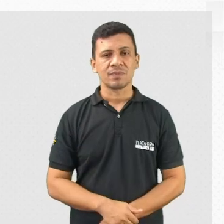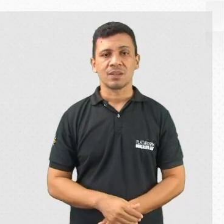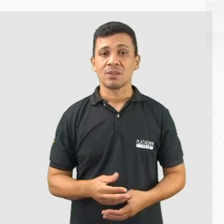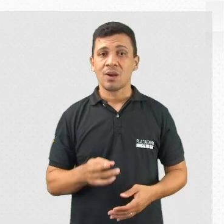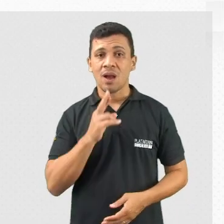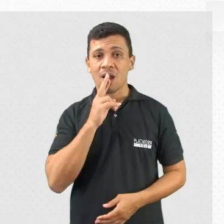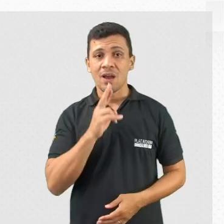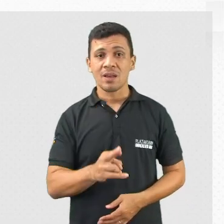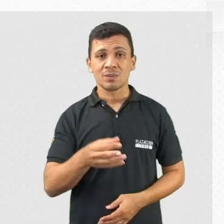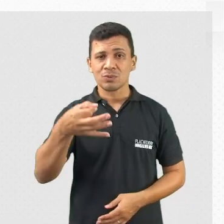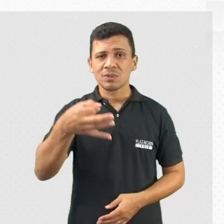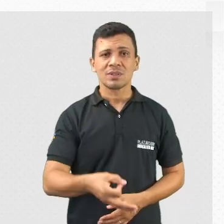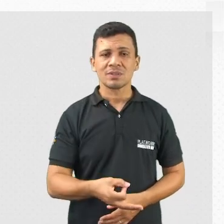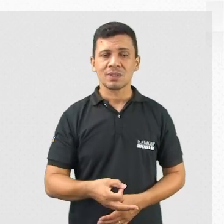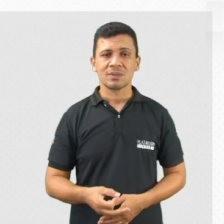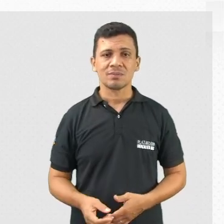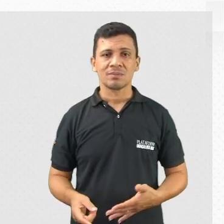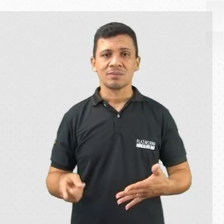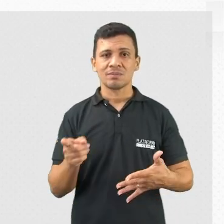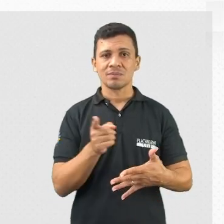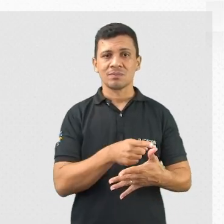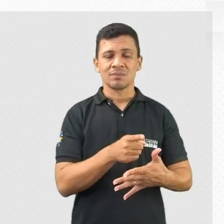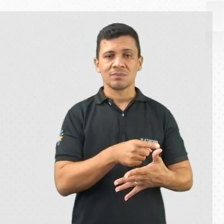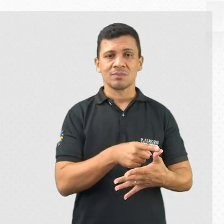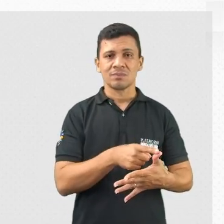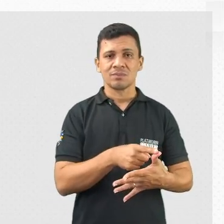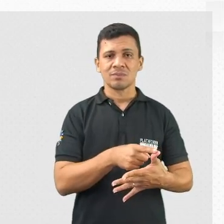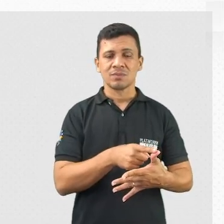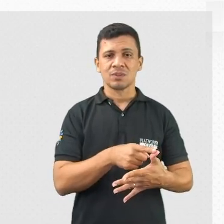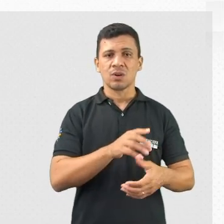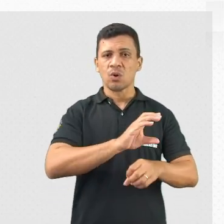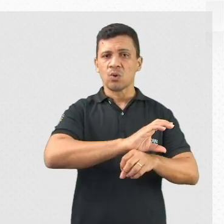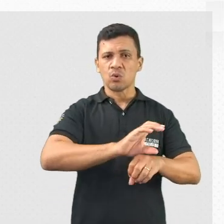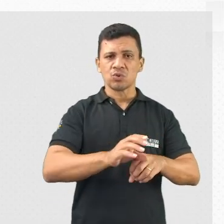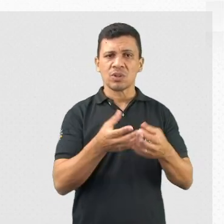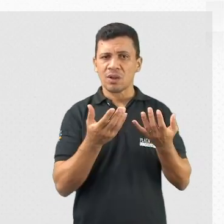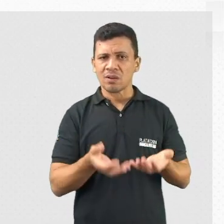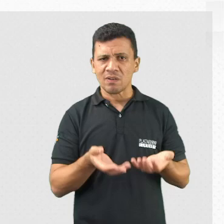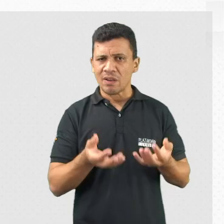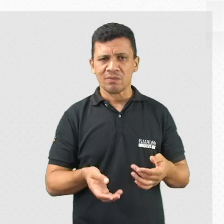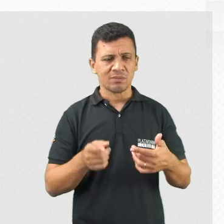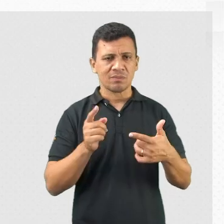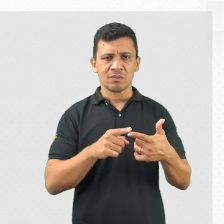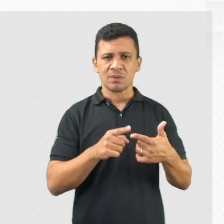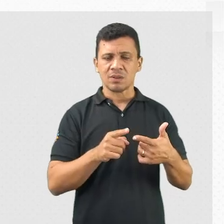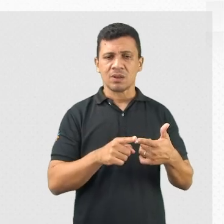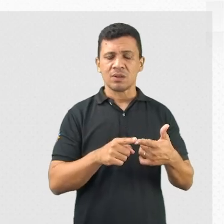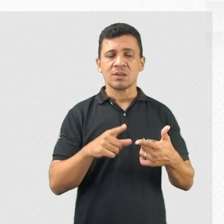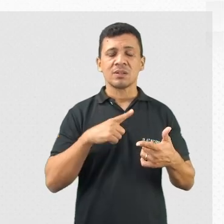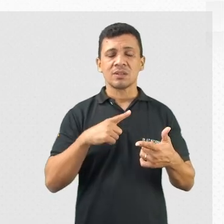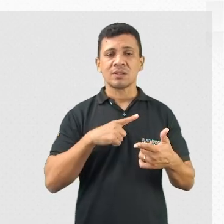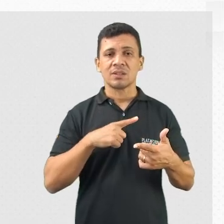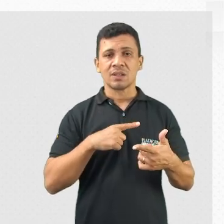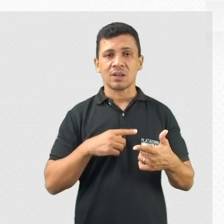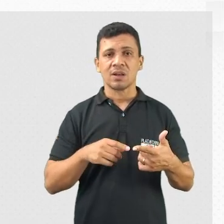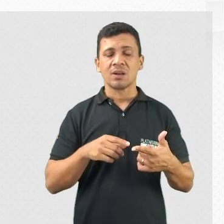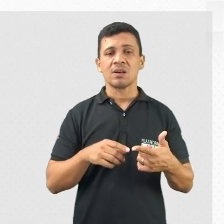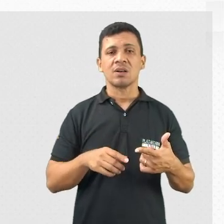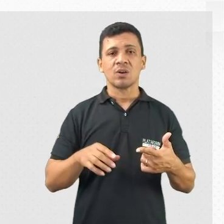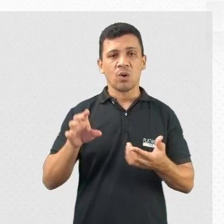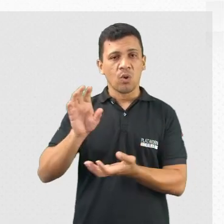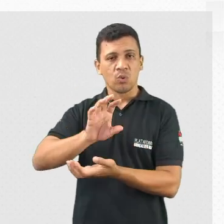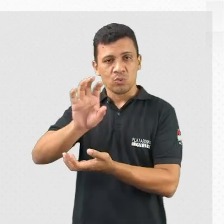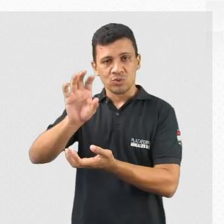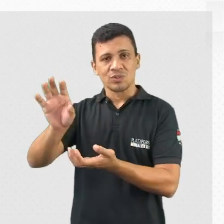nosso gabarito aqui, gente, letra A, crosta densa e leve, no. Letra B, crosta continental e crosta oceânica,